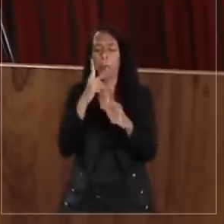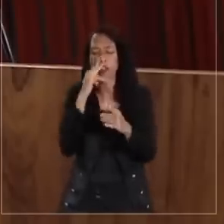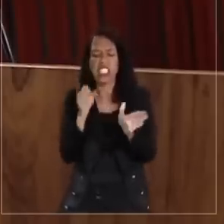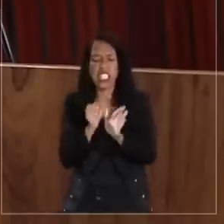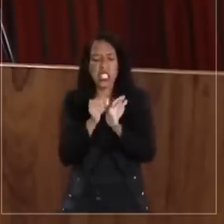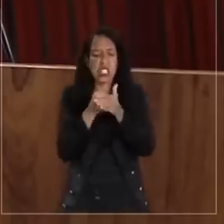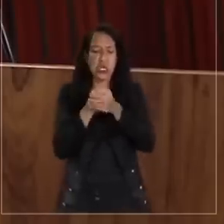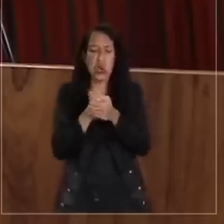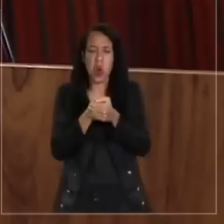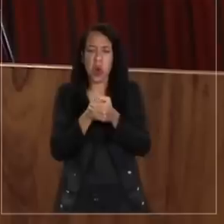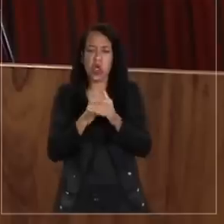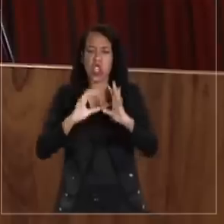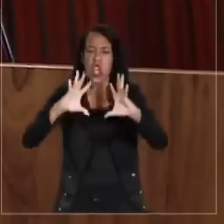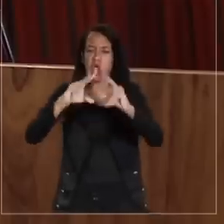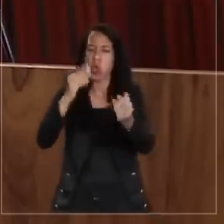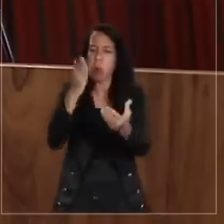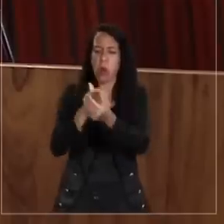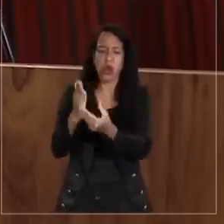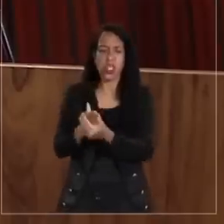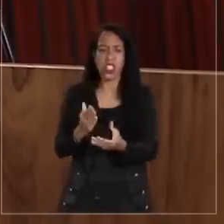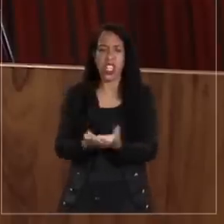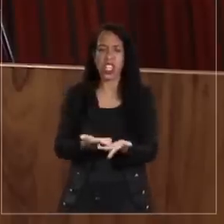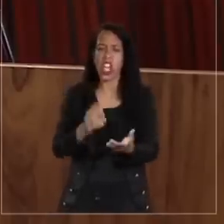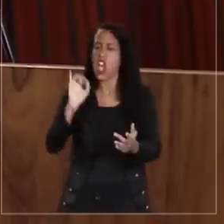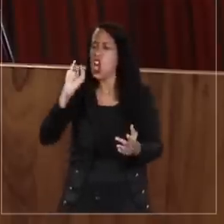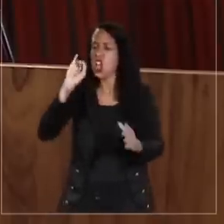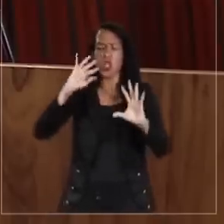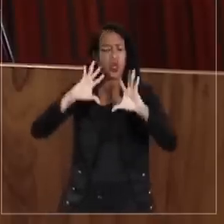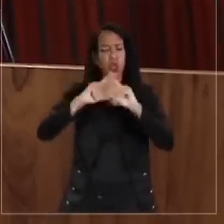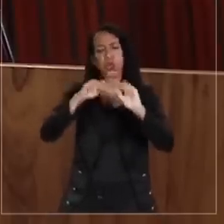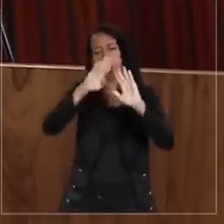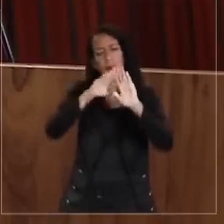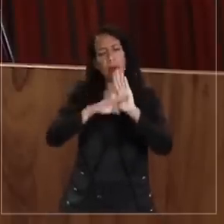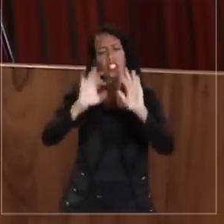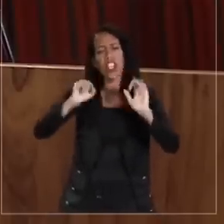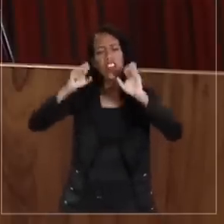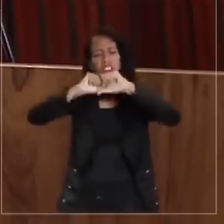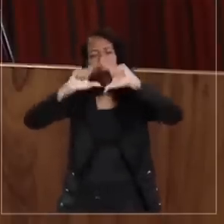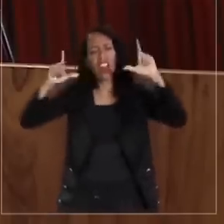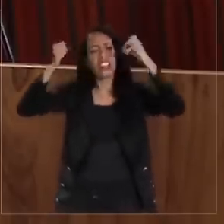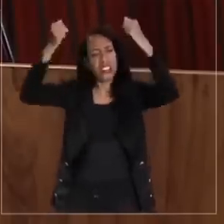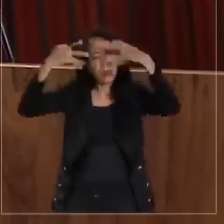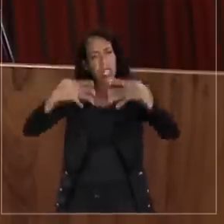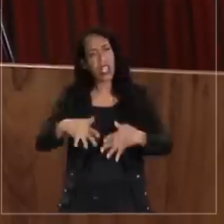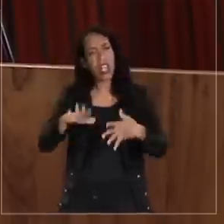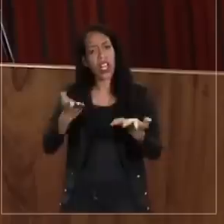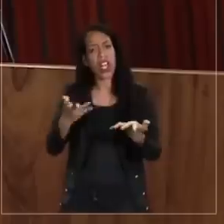ao tentar esconder o inquérito tal. Tudo isso tinha sido devidamente esclarecido. Depois, ao tentar desqualificar